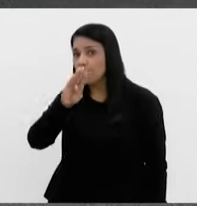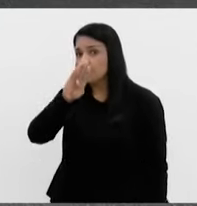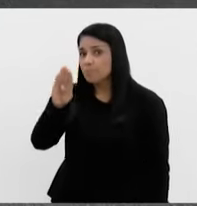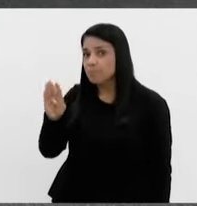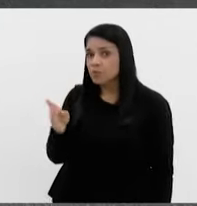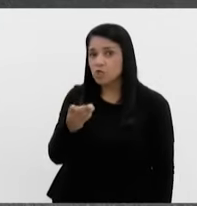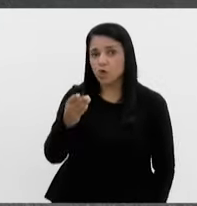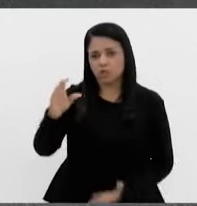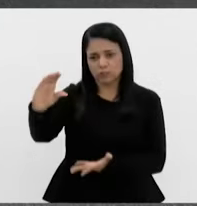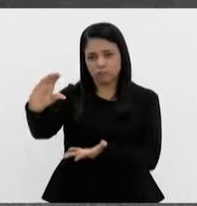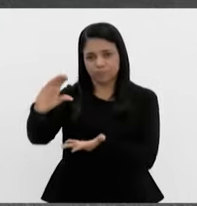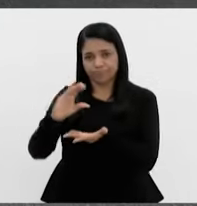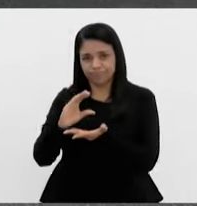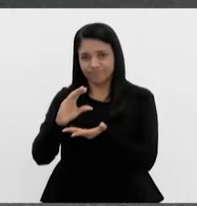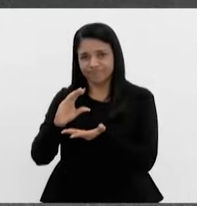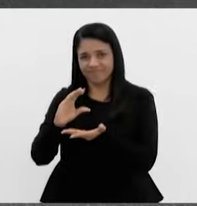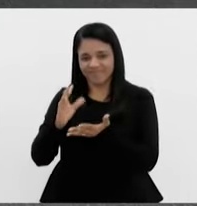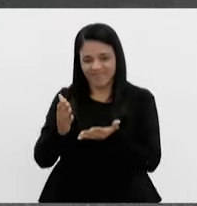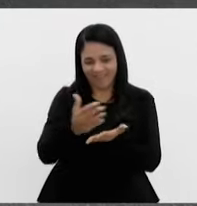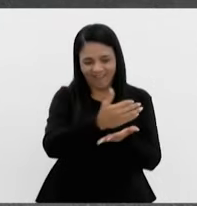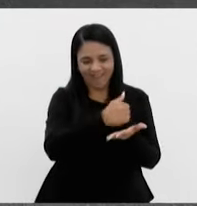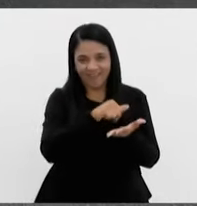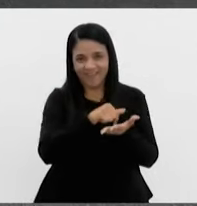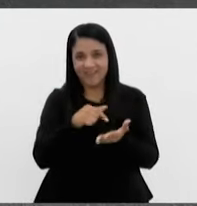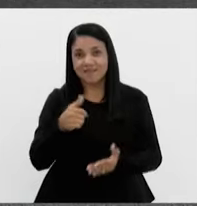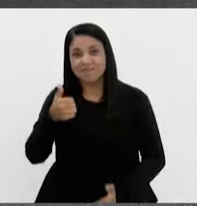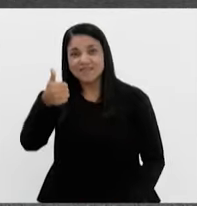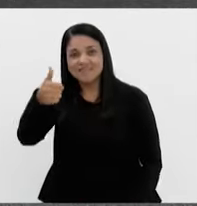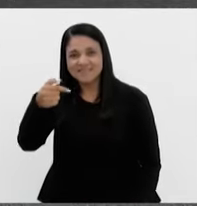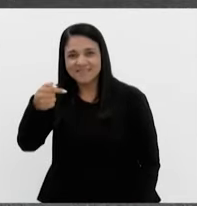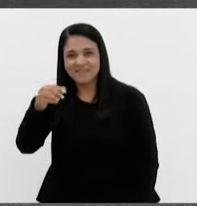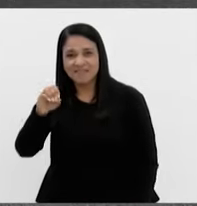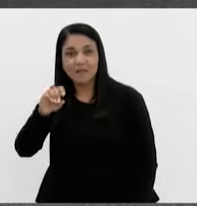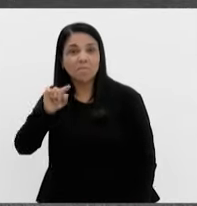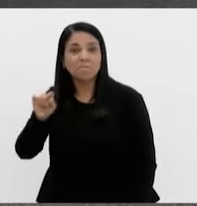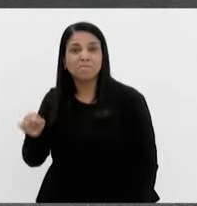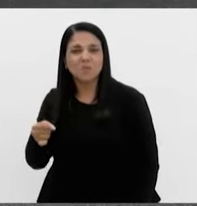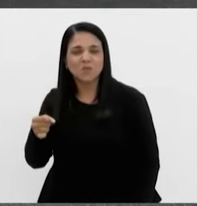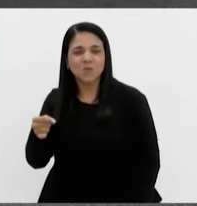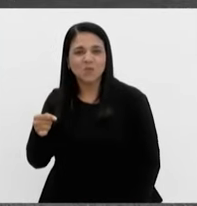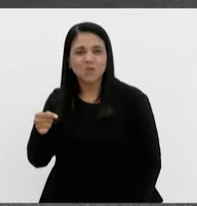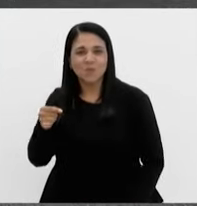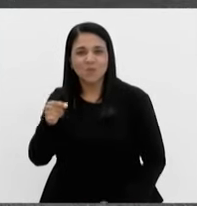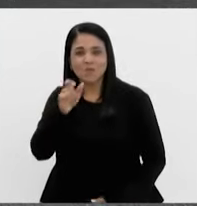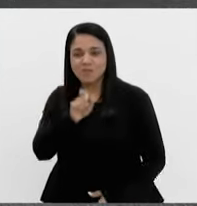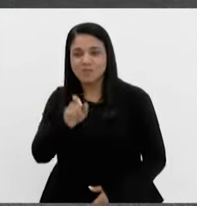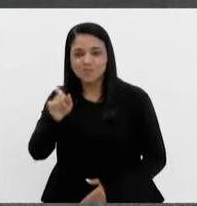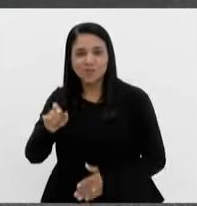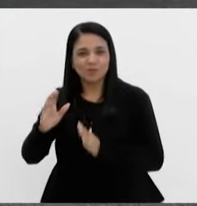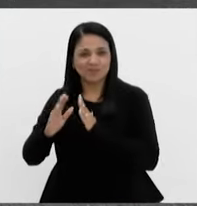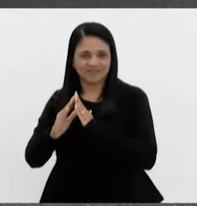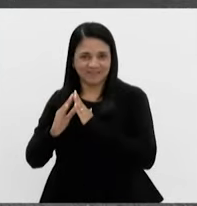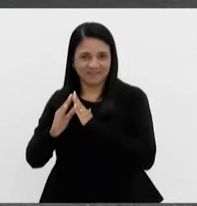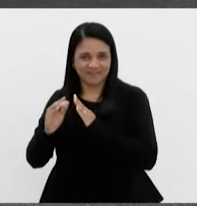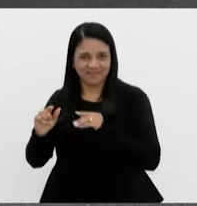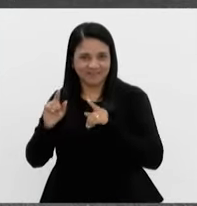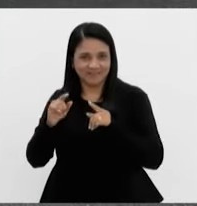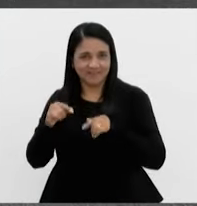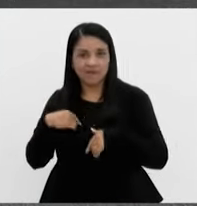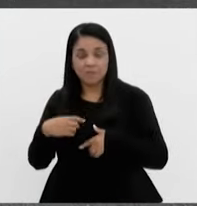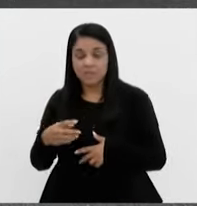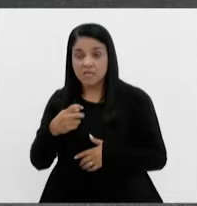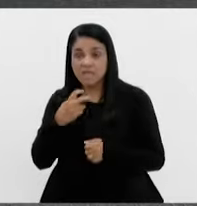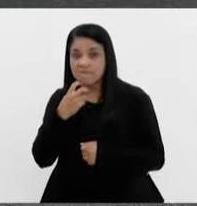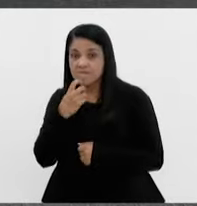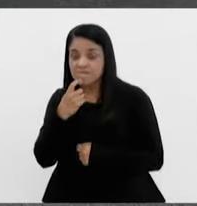orçamento para 170.000 habitantes Rodrigo era para ser uma cidade invejada pelo mundo mas